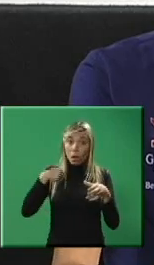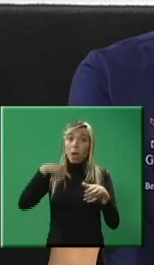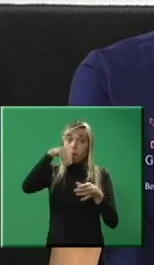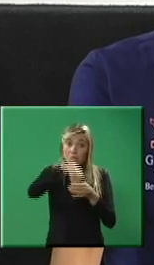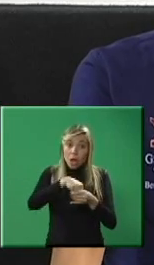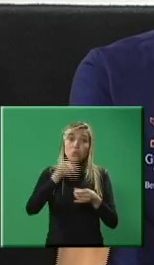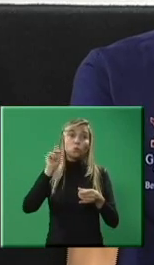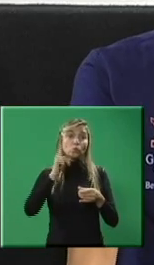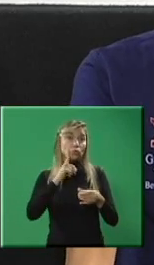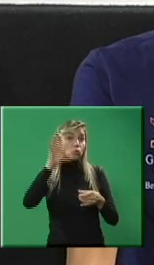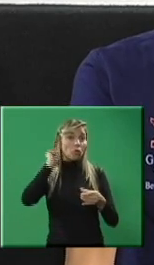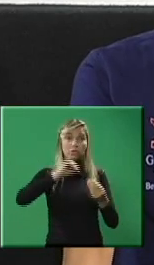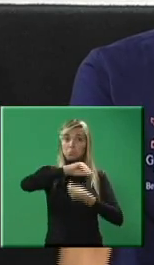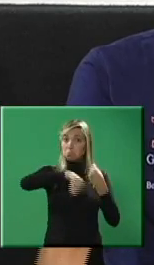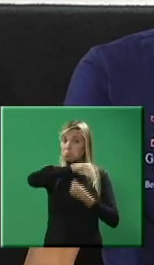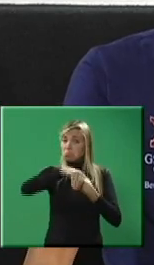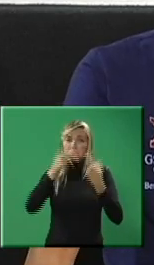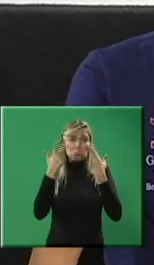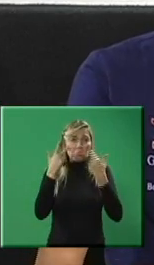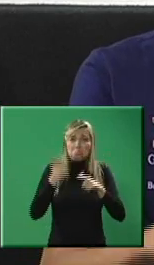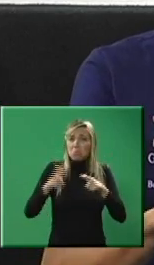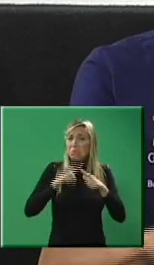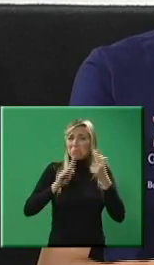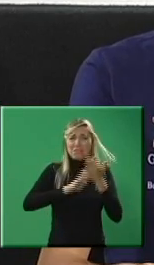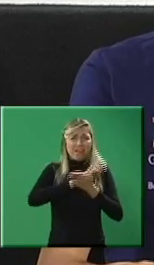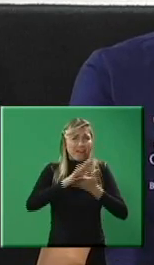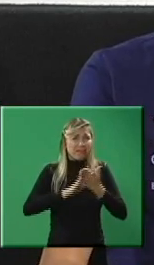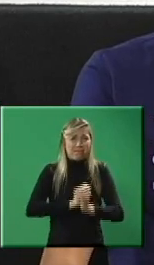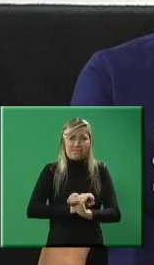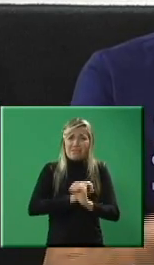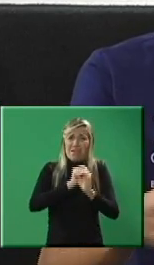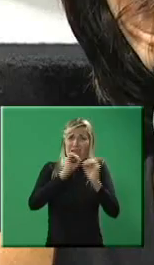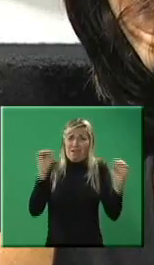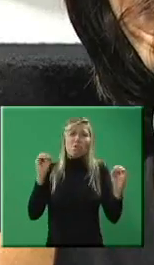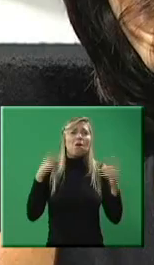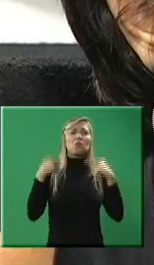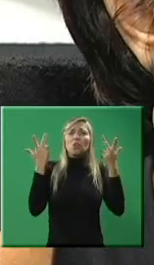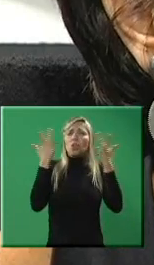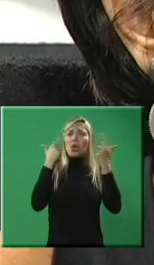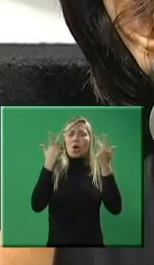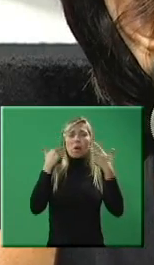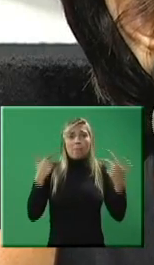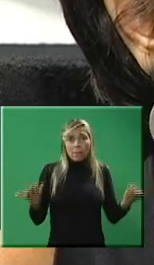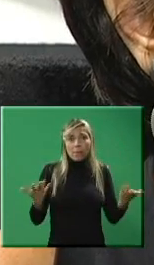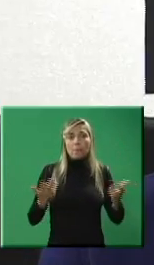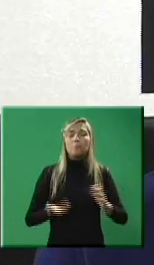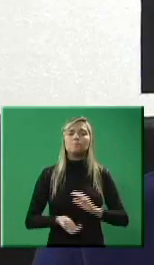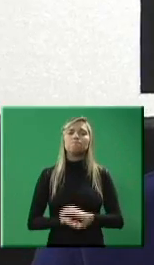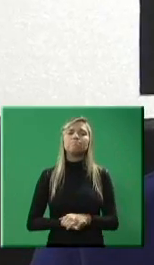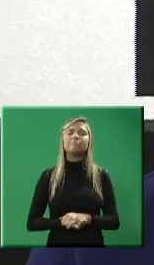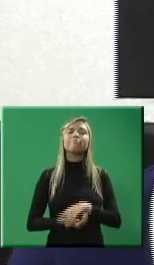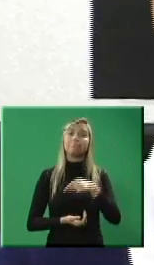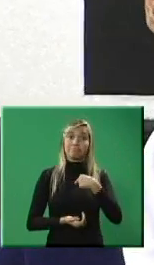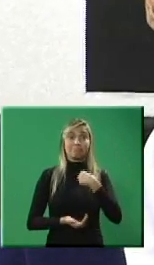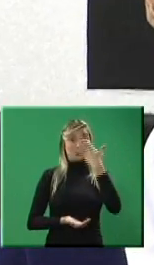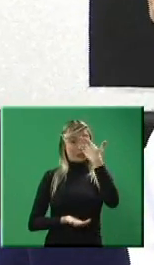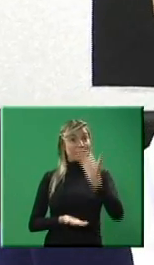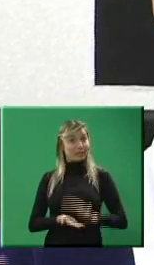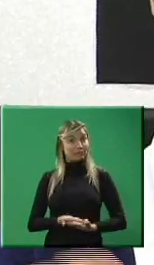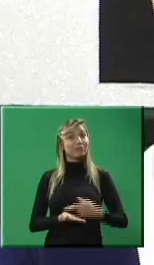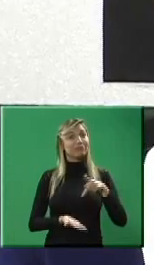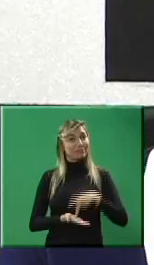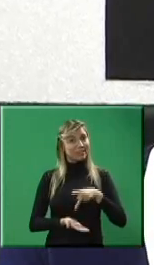muitos com eles, então não tive problemas nenhum com relação a essa relação com o aluno. Acredito que